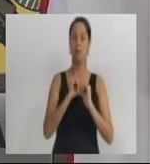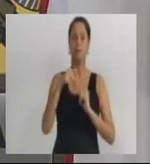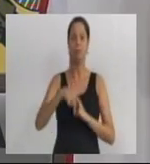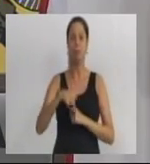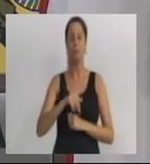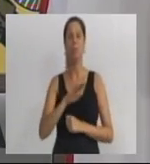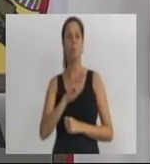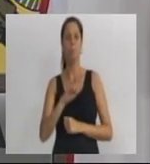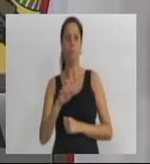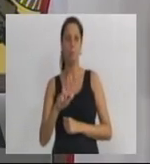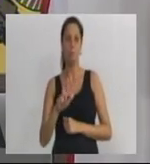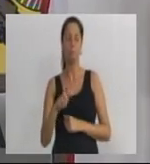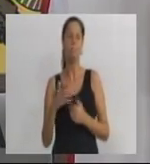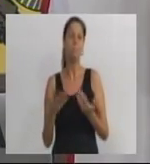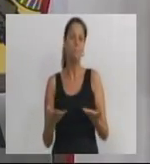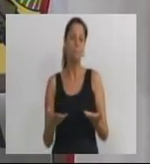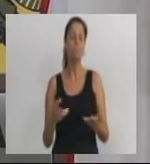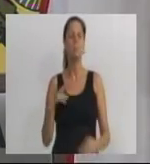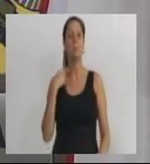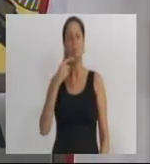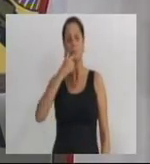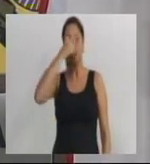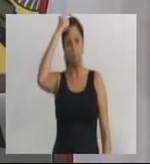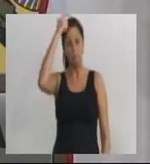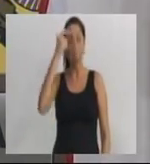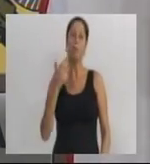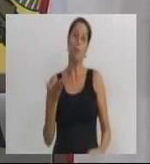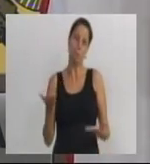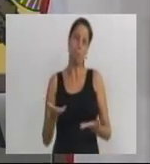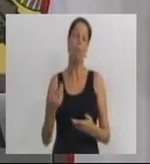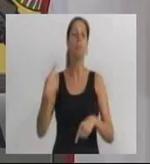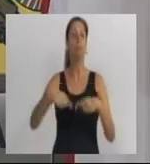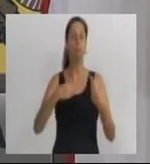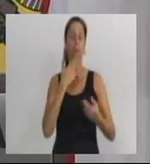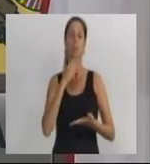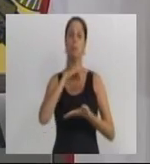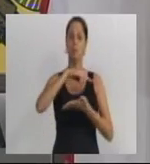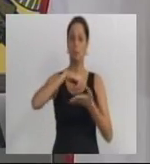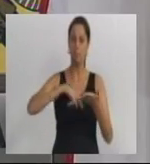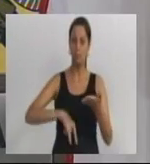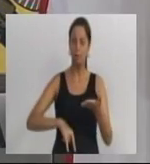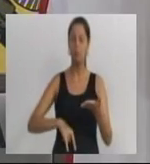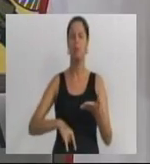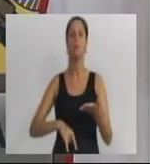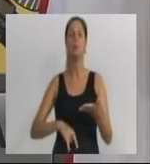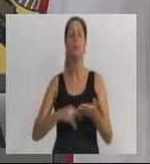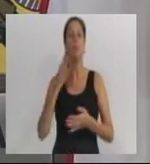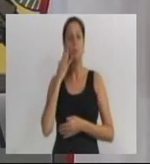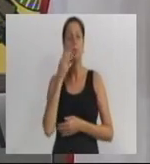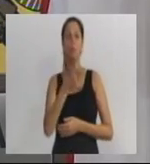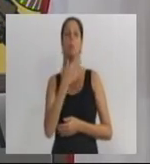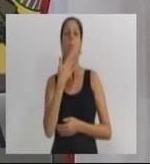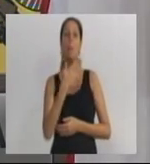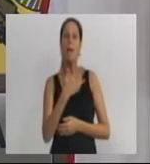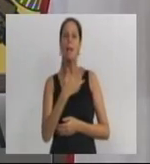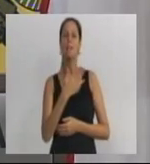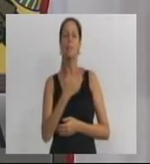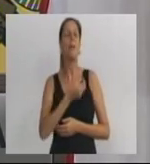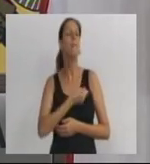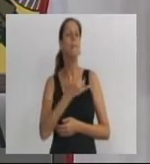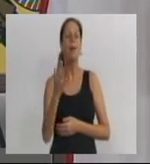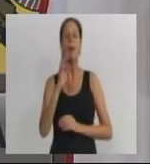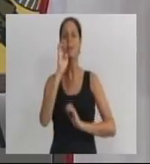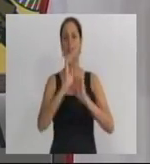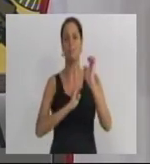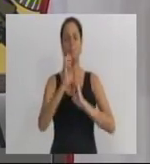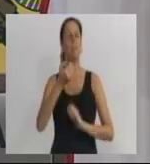Blumenau. Então, o vereador Adriano me permite, nessa discussão dos requerimentos, ele faz requerimento a diversas operadoras, e eu venho aqui, nos requerimentos do